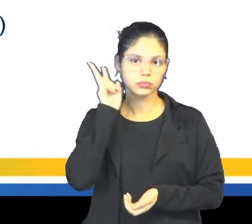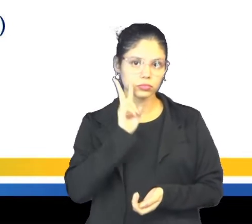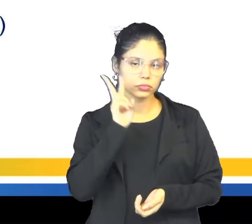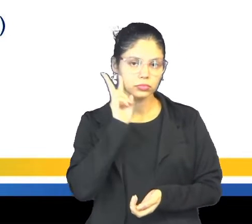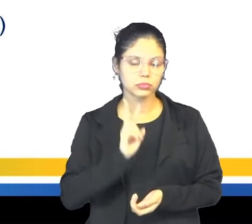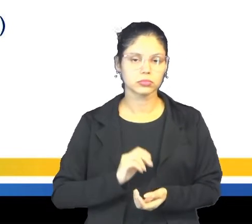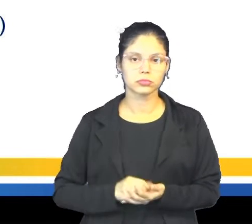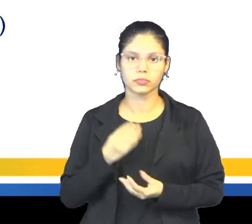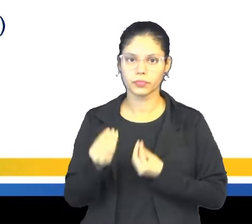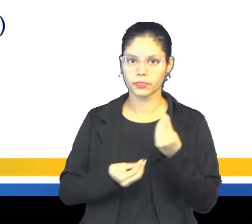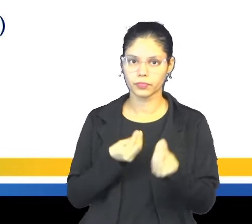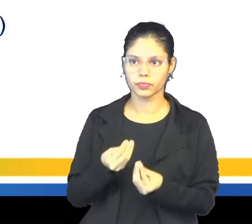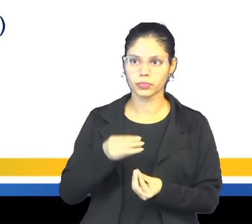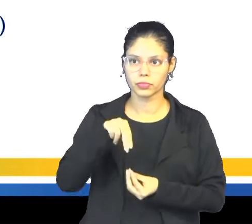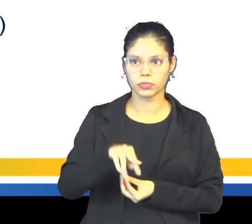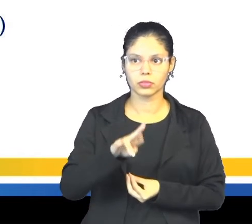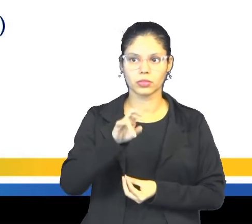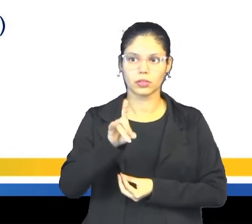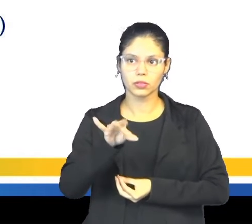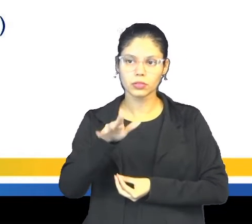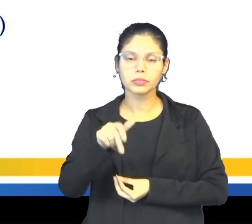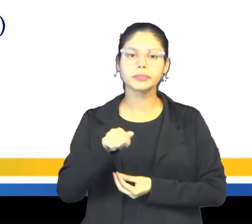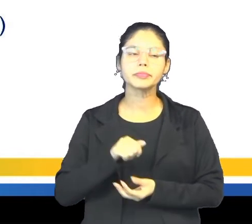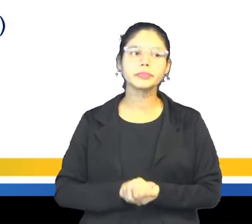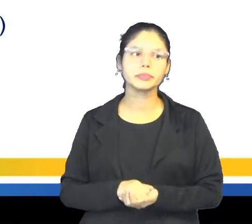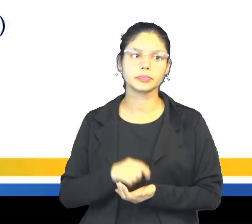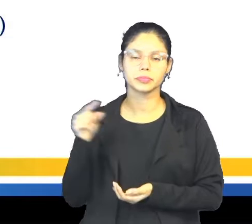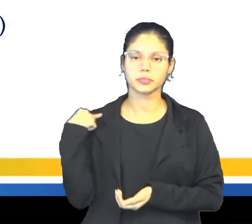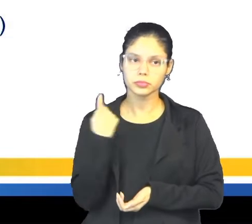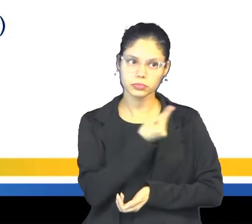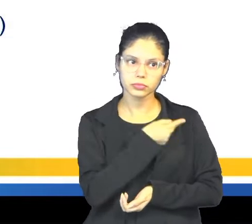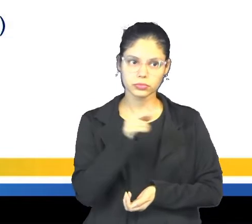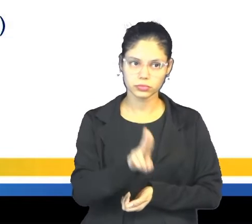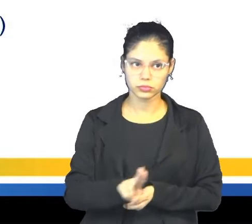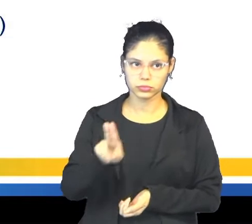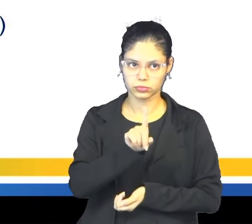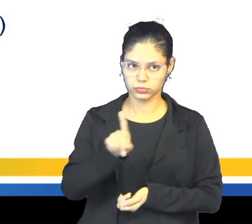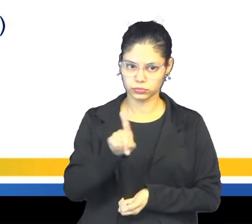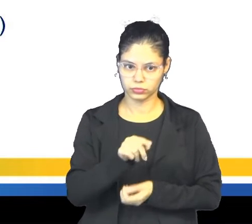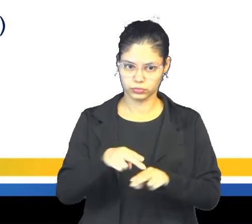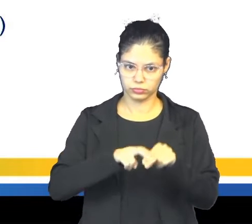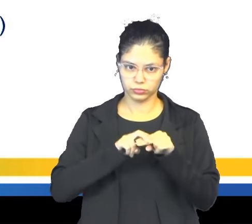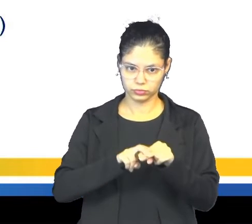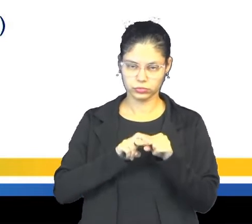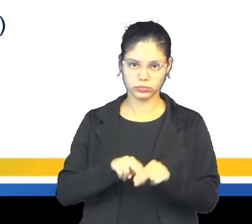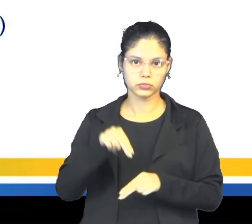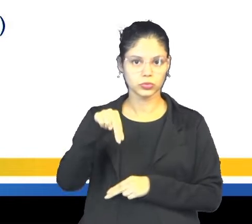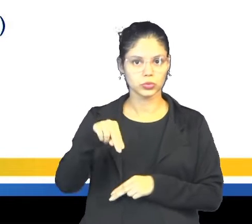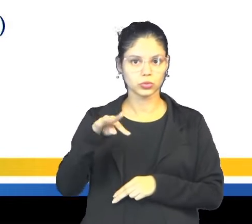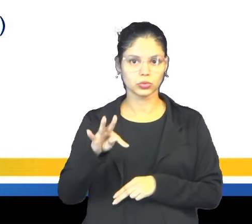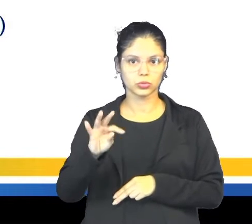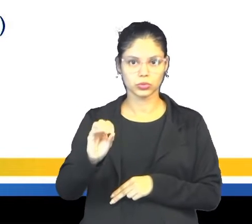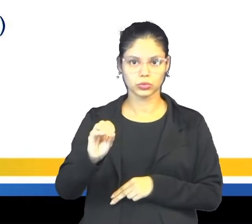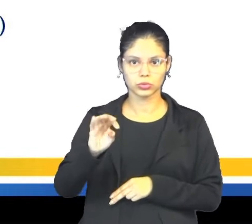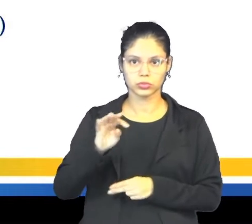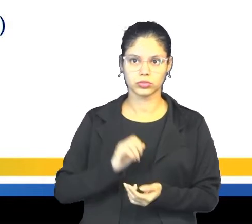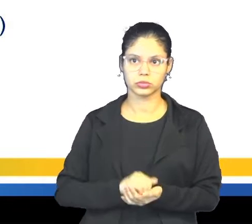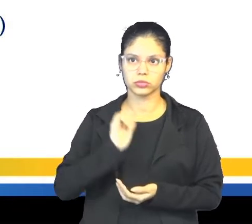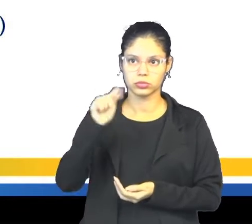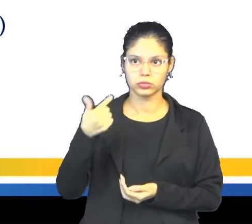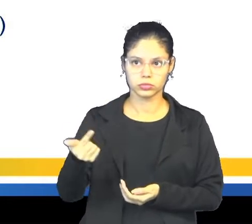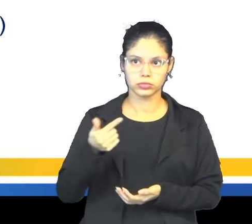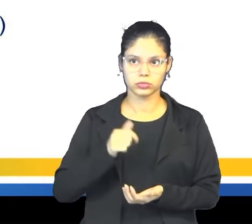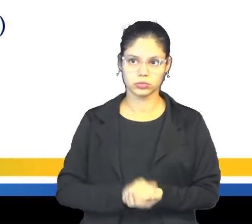como a forma é negativa, né, nós vamos dizer que não. Portanto, o not vai vir depois da palavra